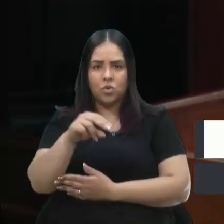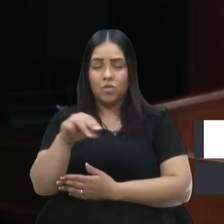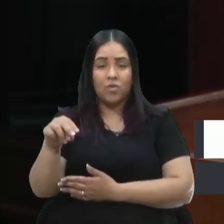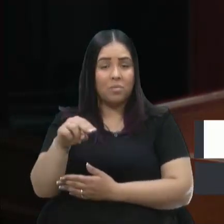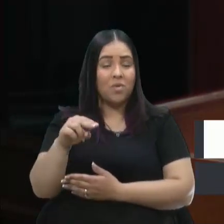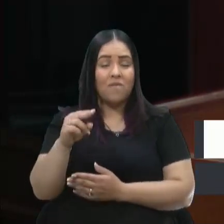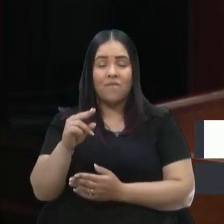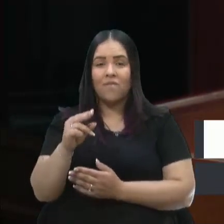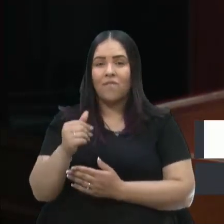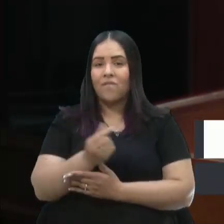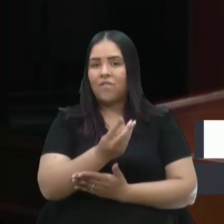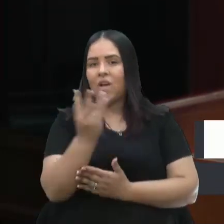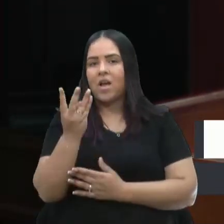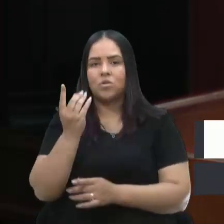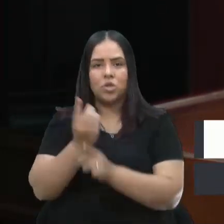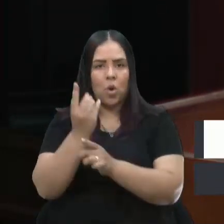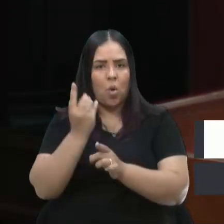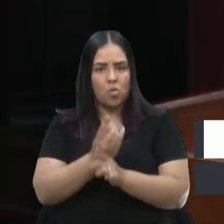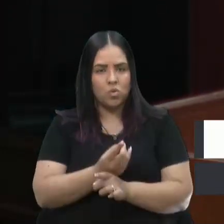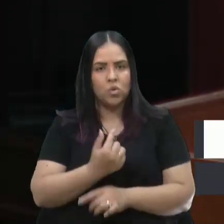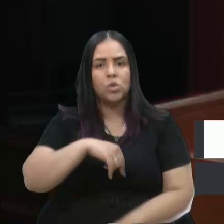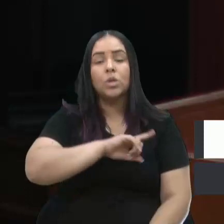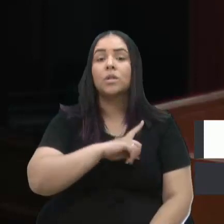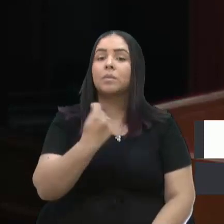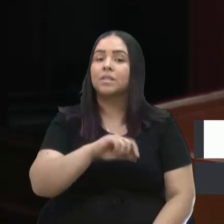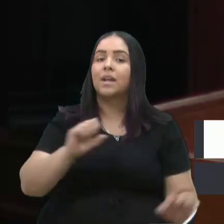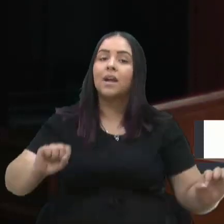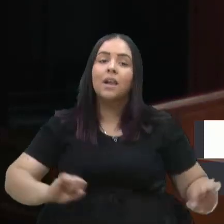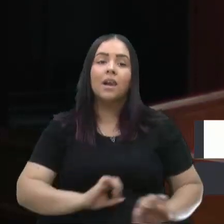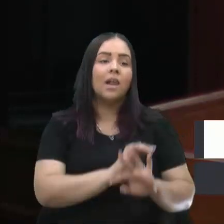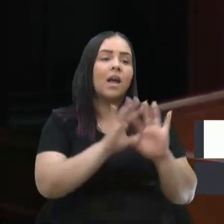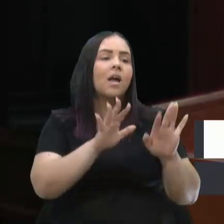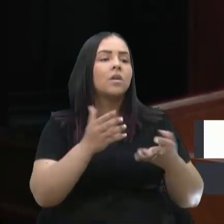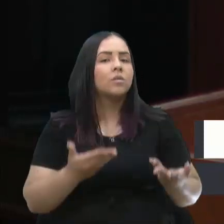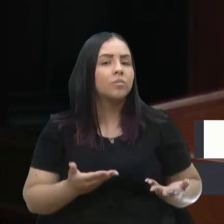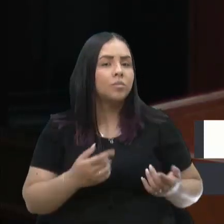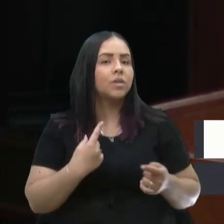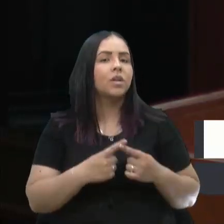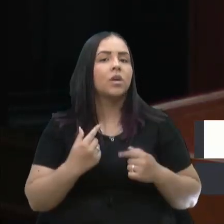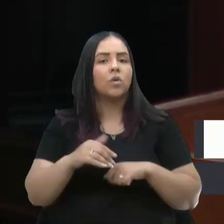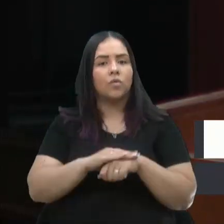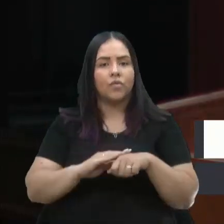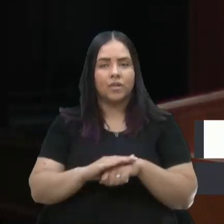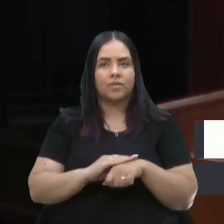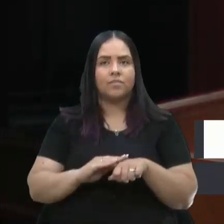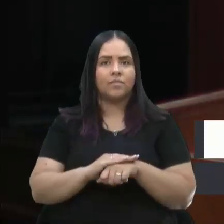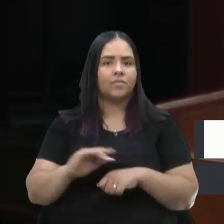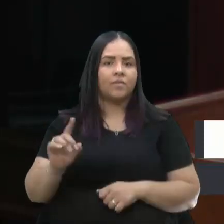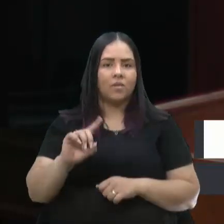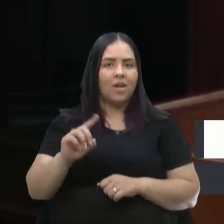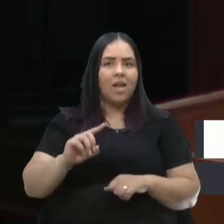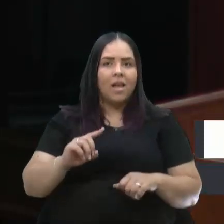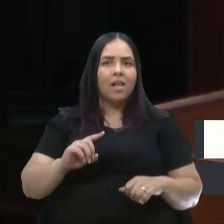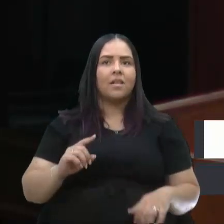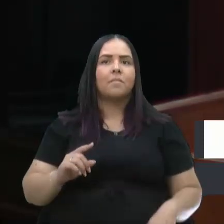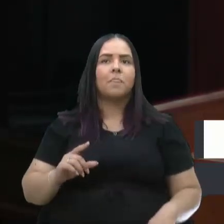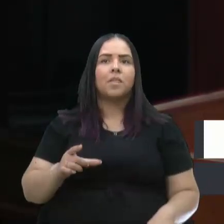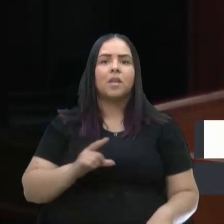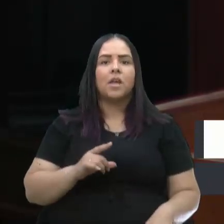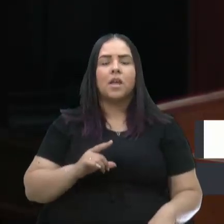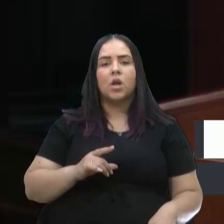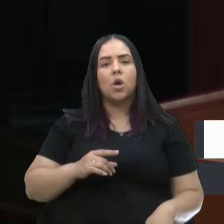vários encontros. Agora a gente precisa ter clareza que dialogar, vereador Camilles, não é entrar em consenso com